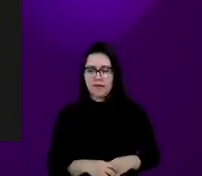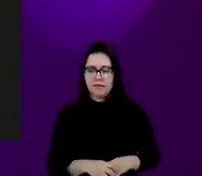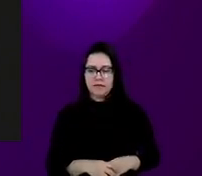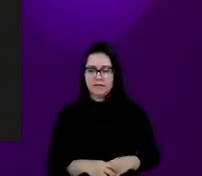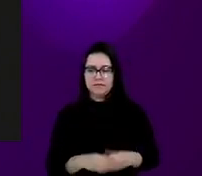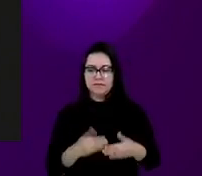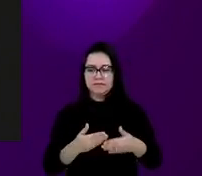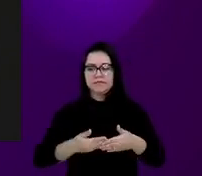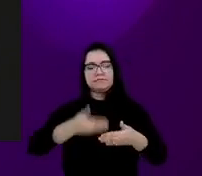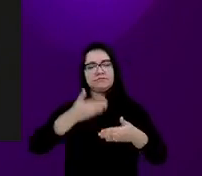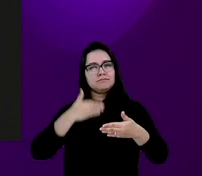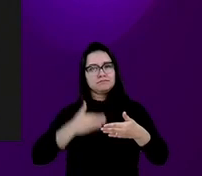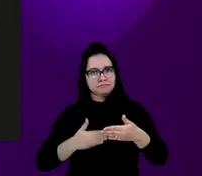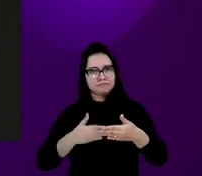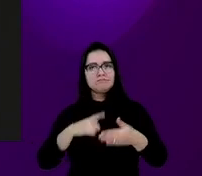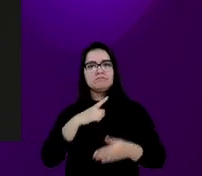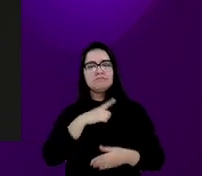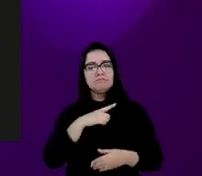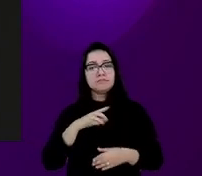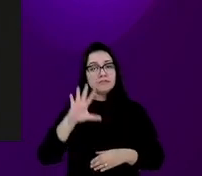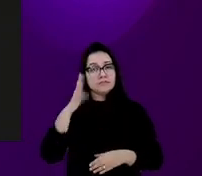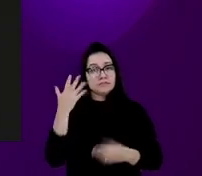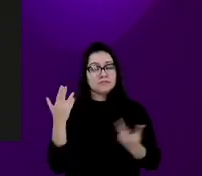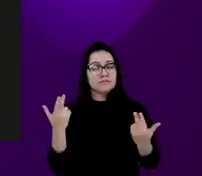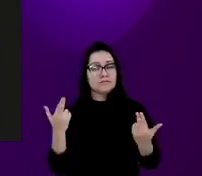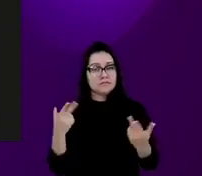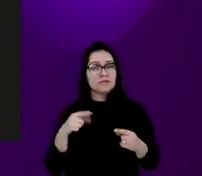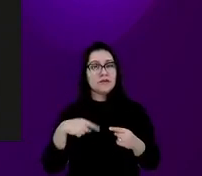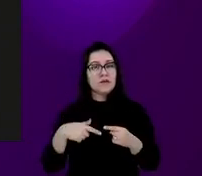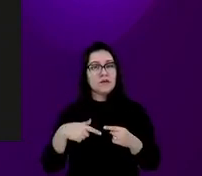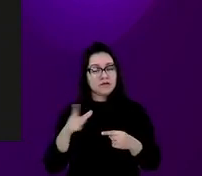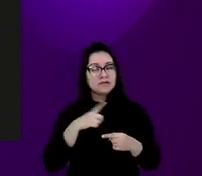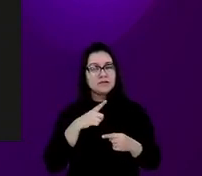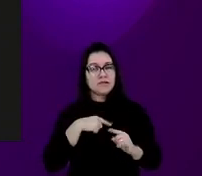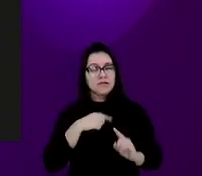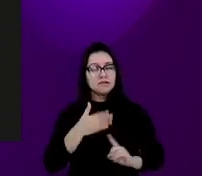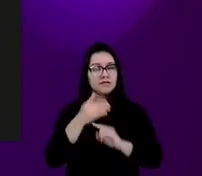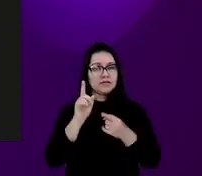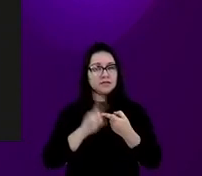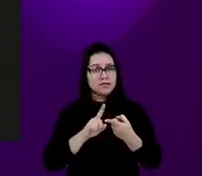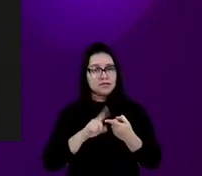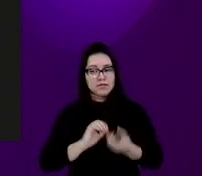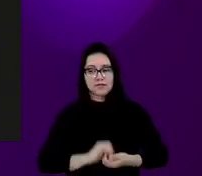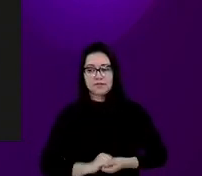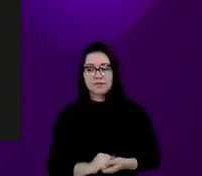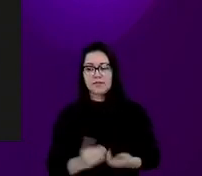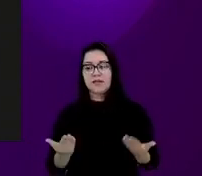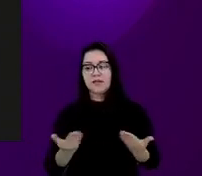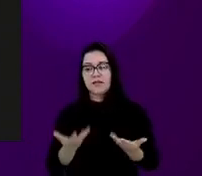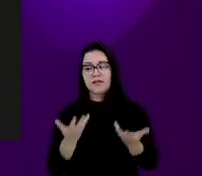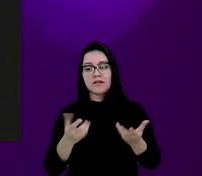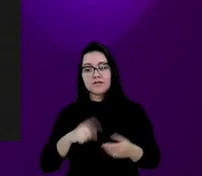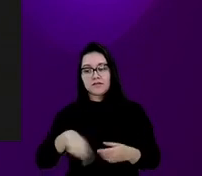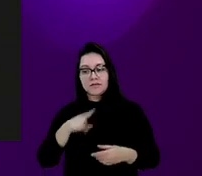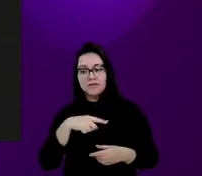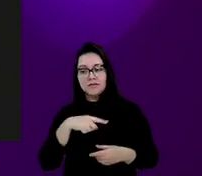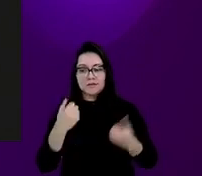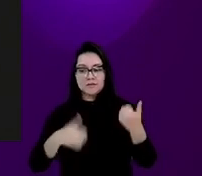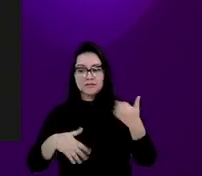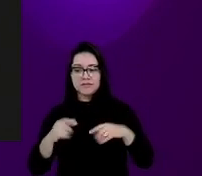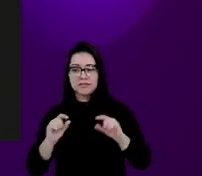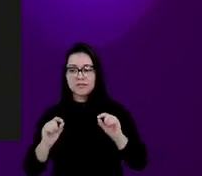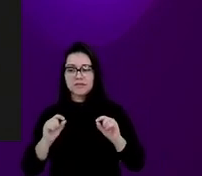né? Isso acontece também em outras tecnologias, né? Então, eu gostaria que vocês comentassem,